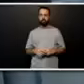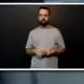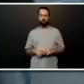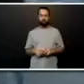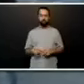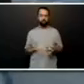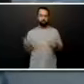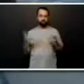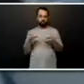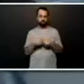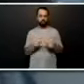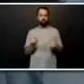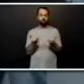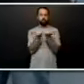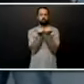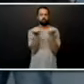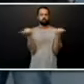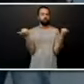Reta numérica.